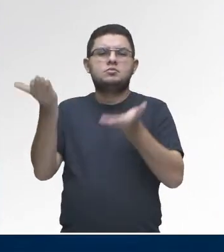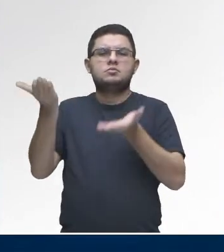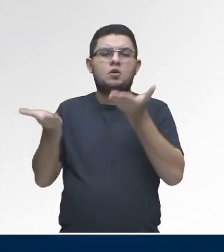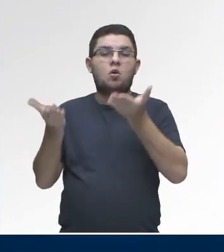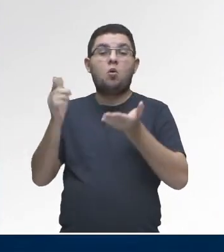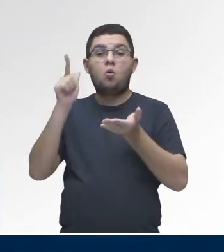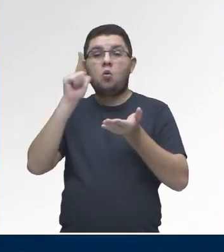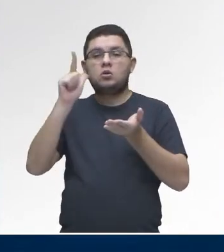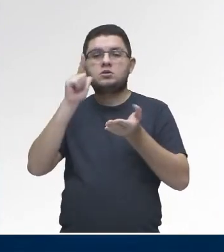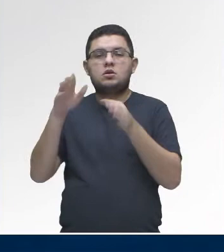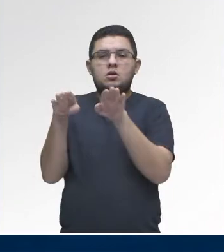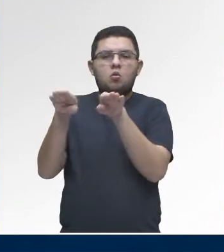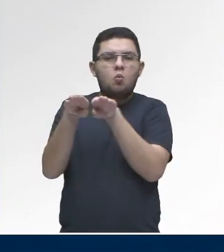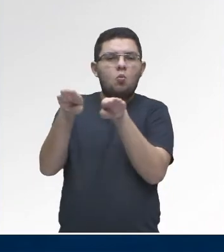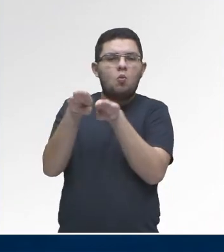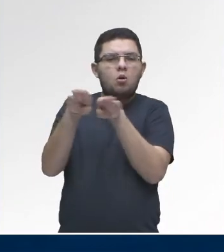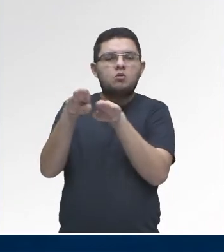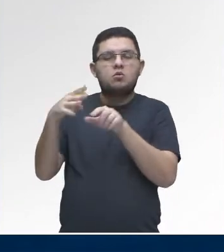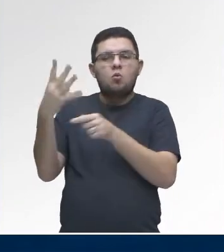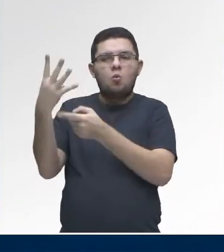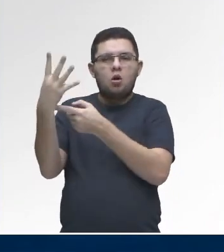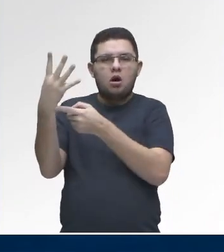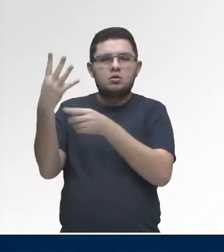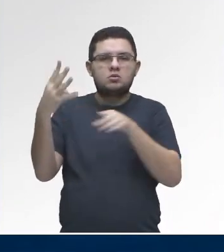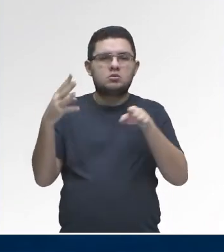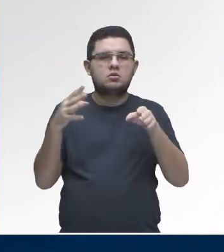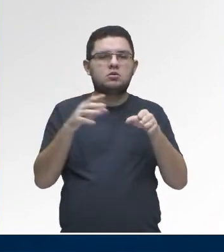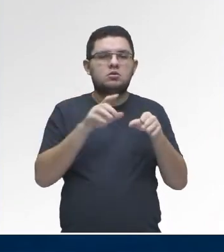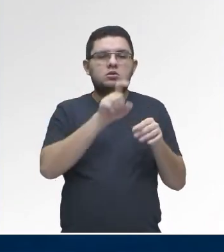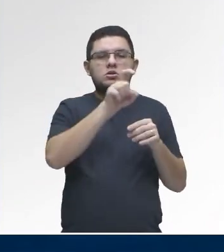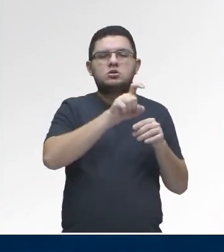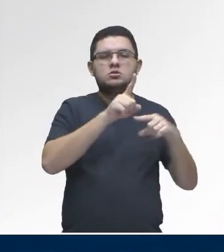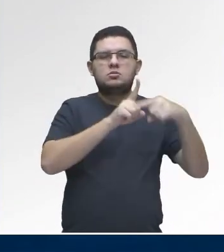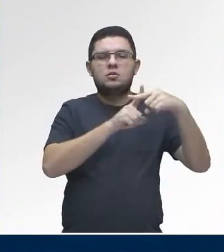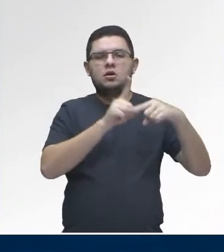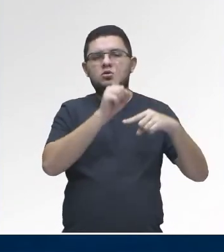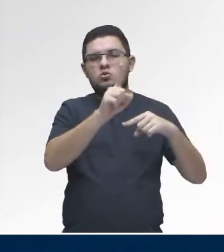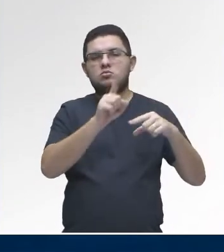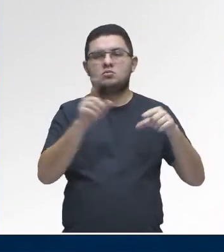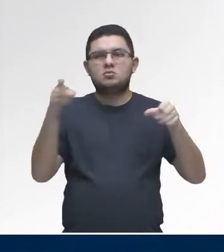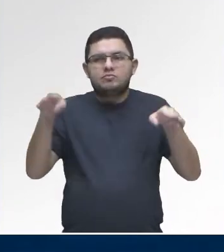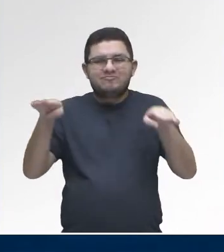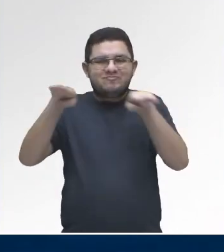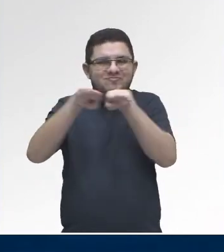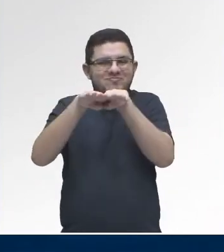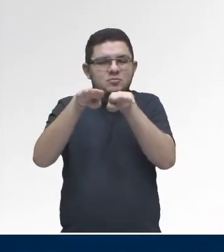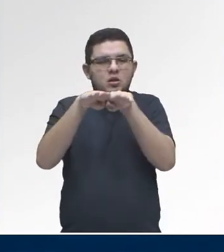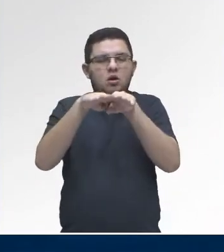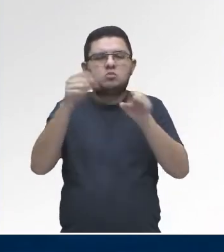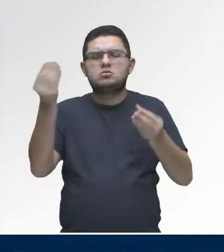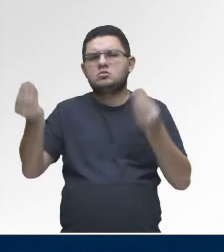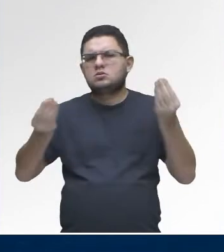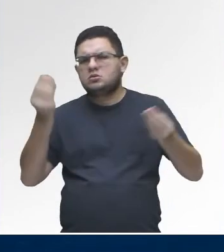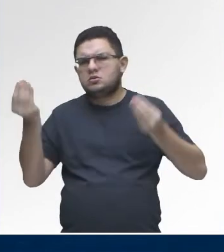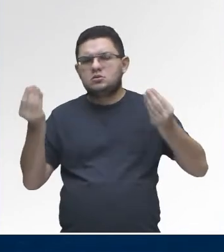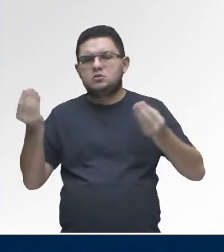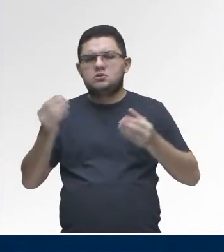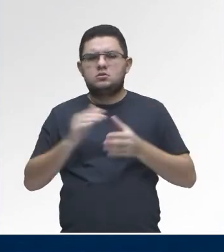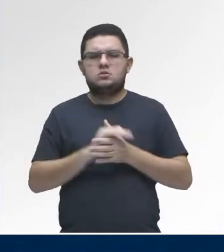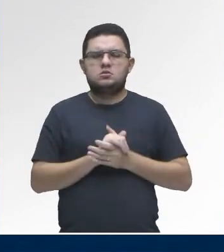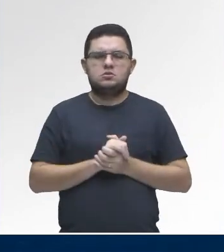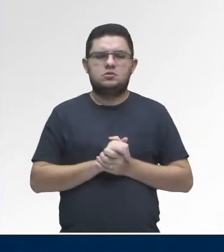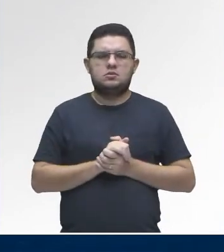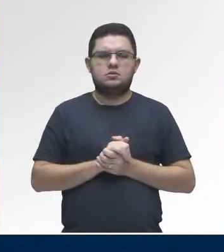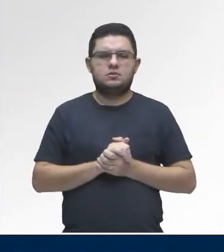esse mesmo valor aqui de 4, né, que está do outro lado da balança, para que fique equilibrada, né, para que